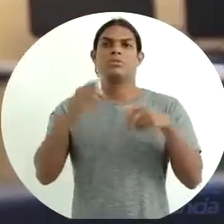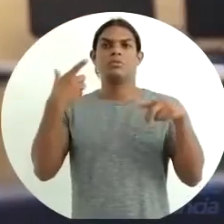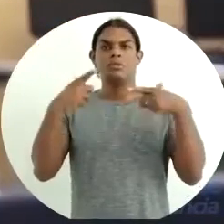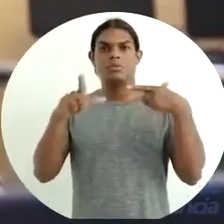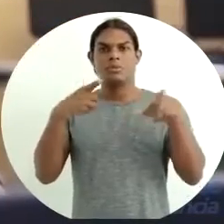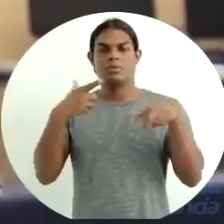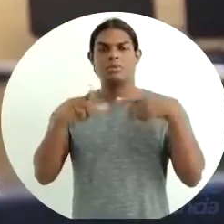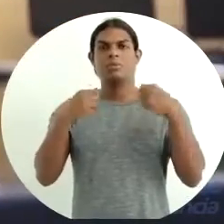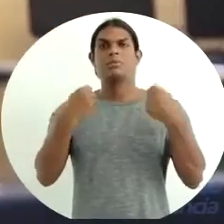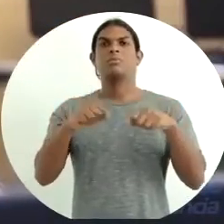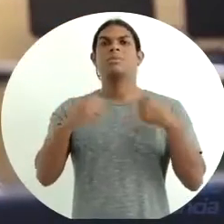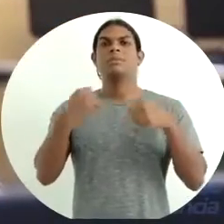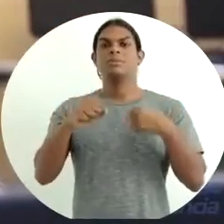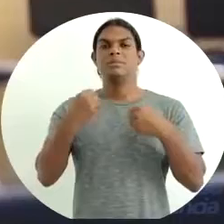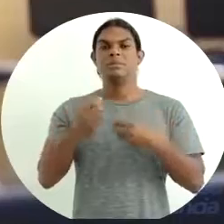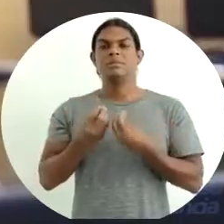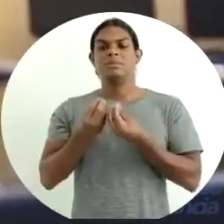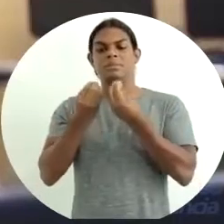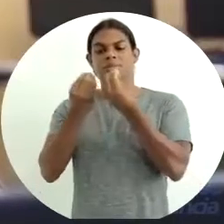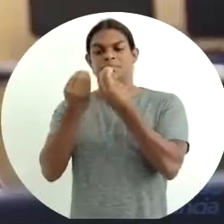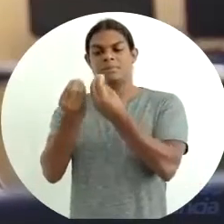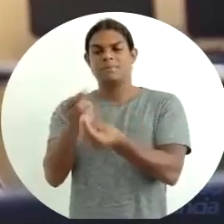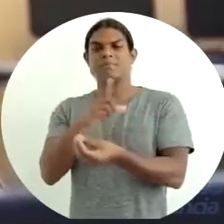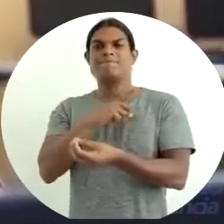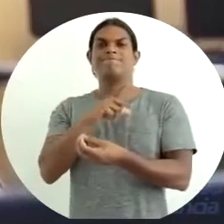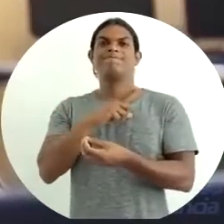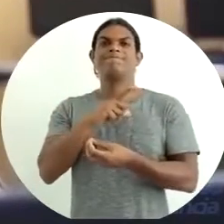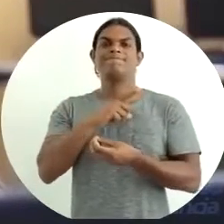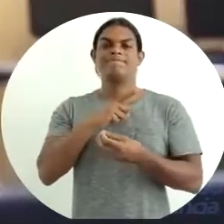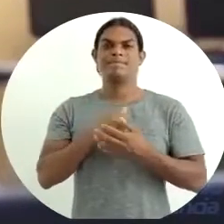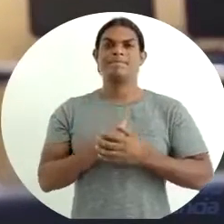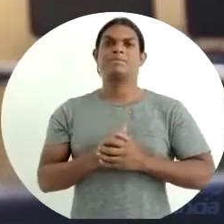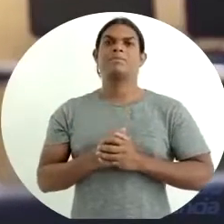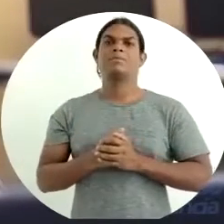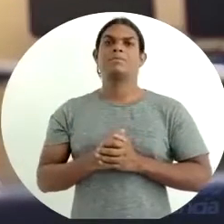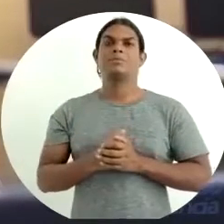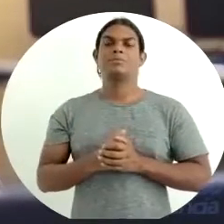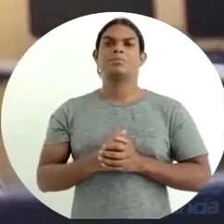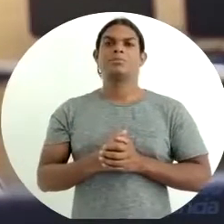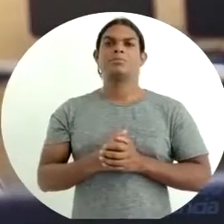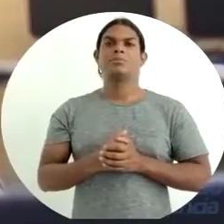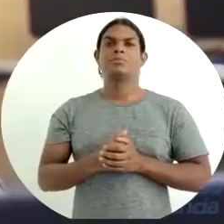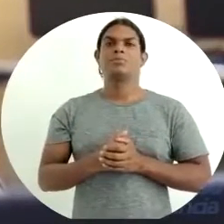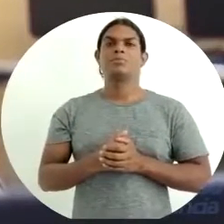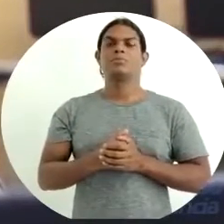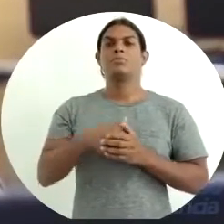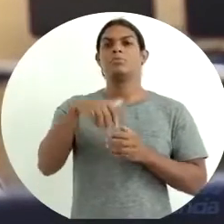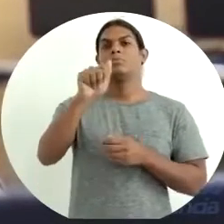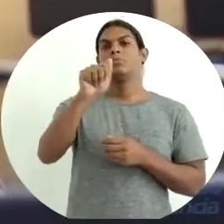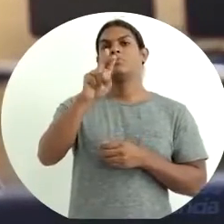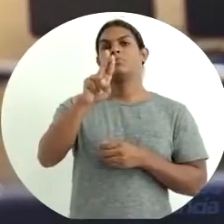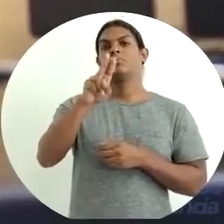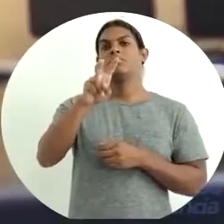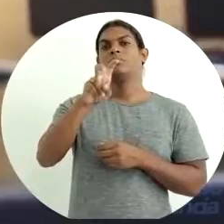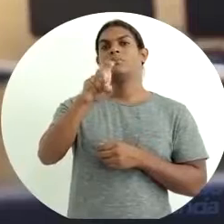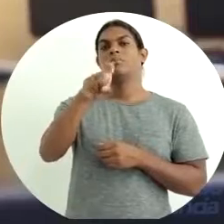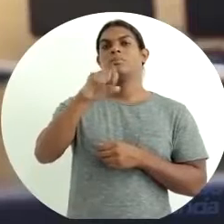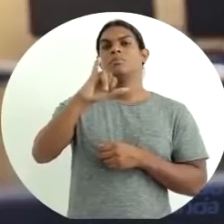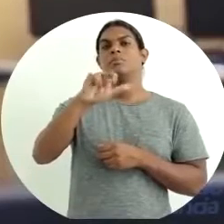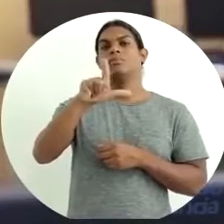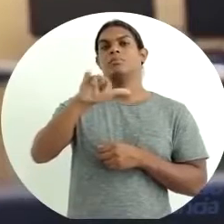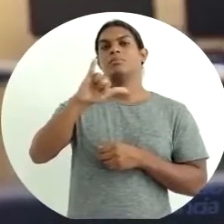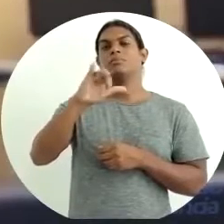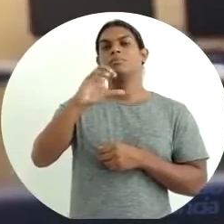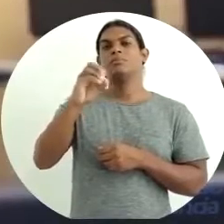tem direito a perceber o seguro acidente, o seguro acidentário, né, que chama-se auxílio acidente. Tá? Uma